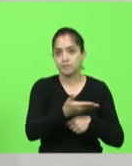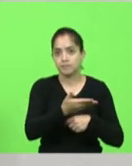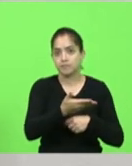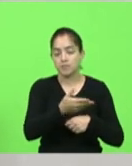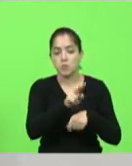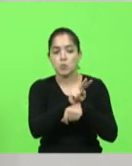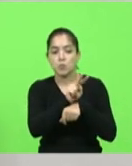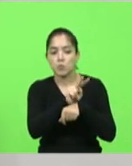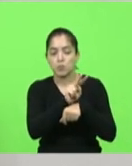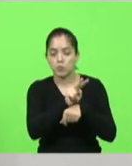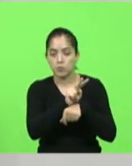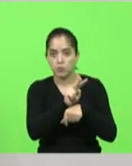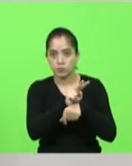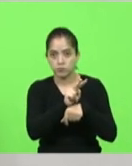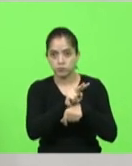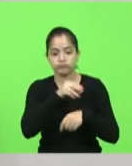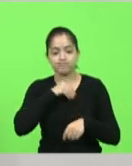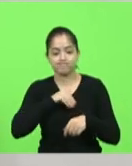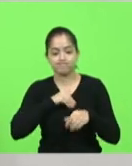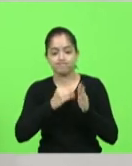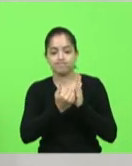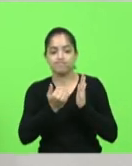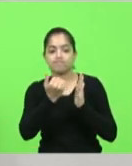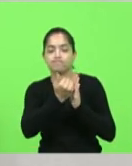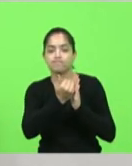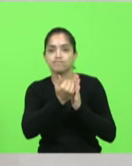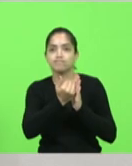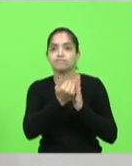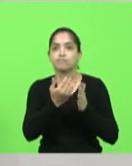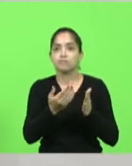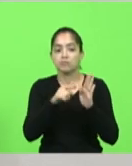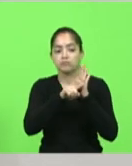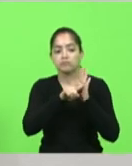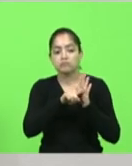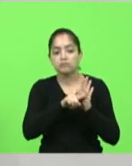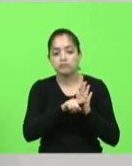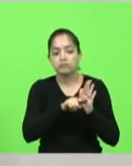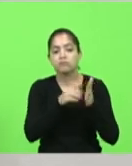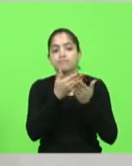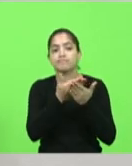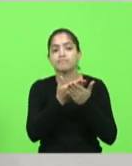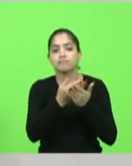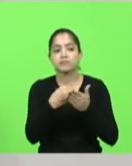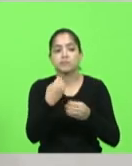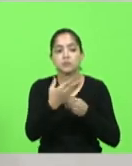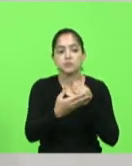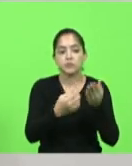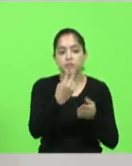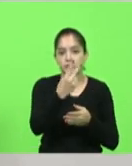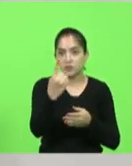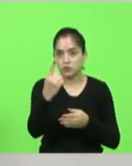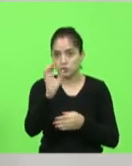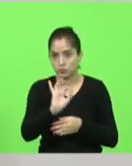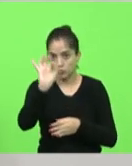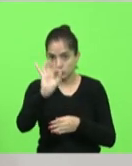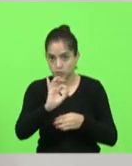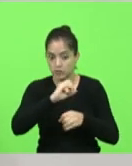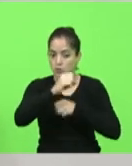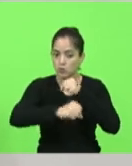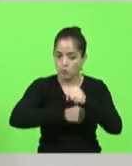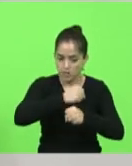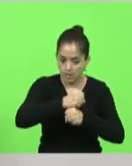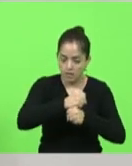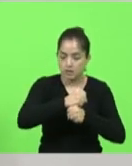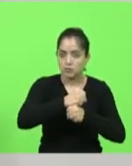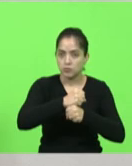para cuidar da reposição salarial e tá um estudo aí para dar de 21 por cento no ano que vem